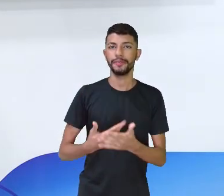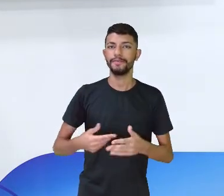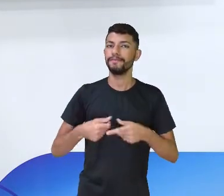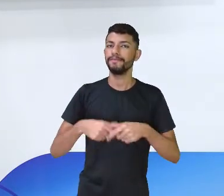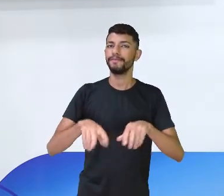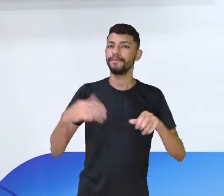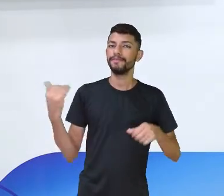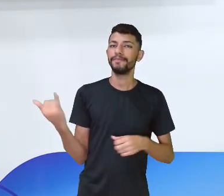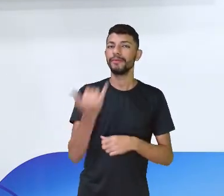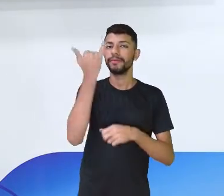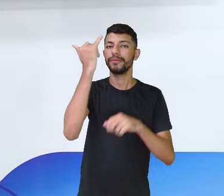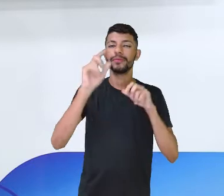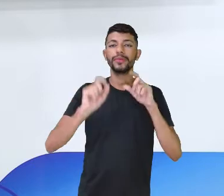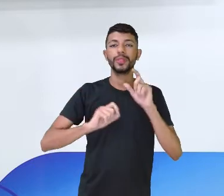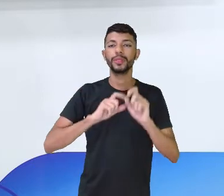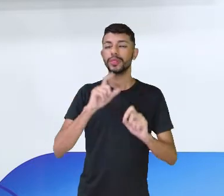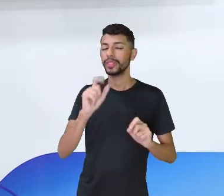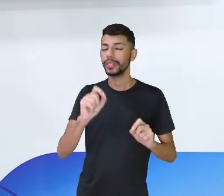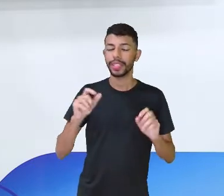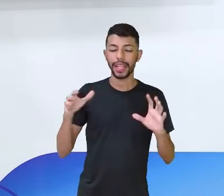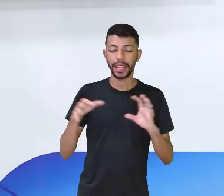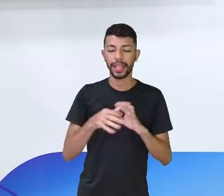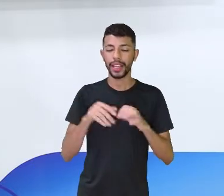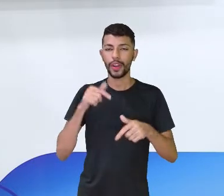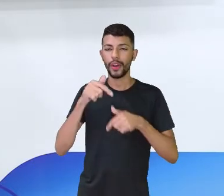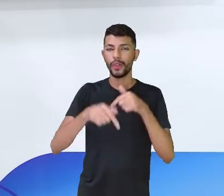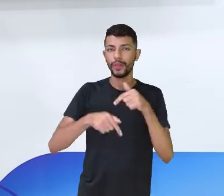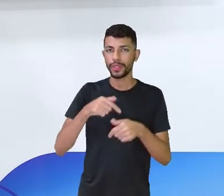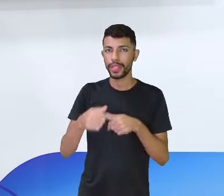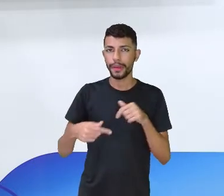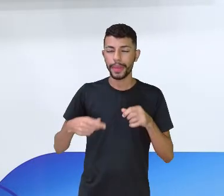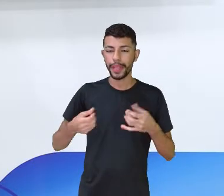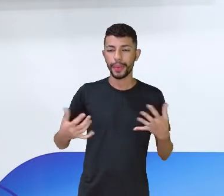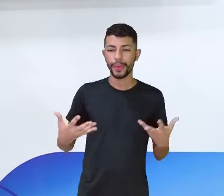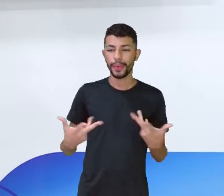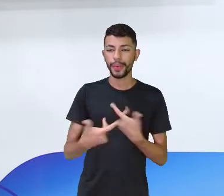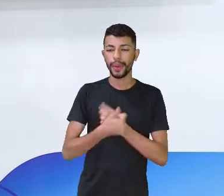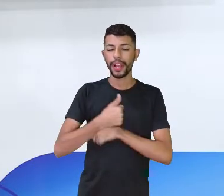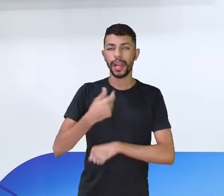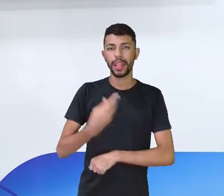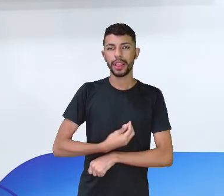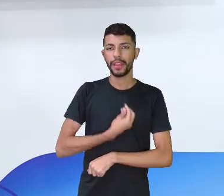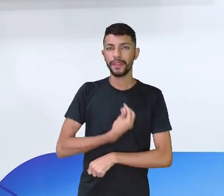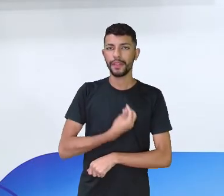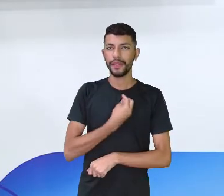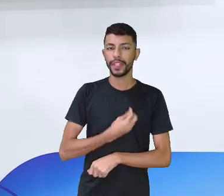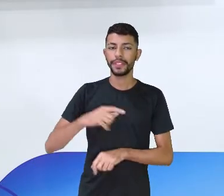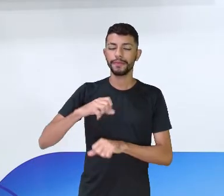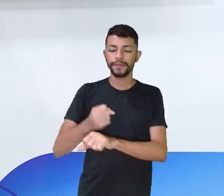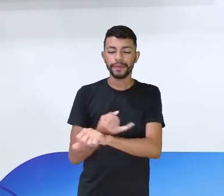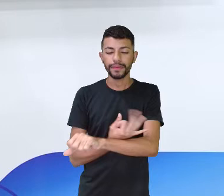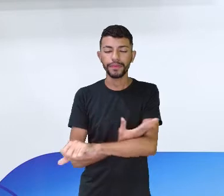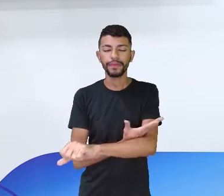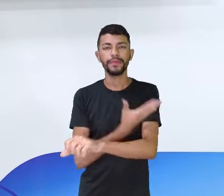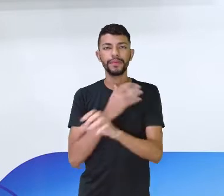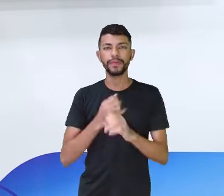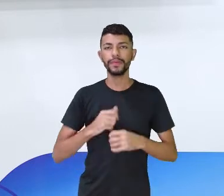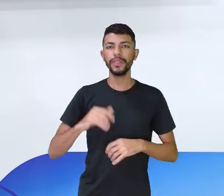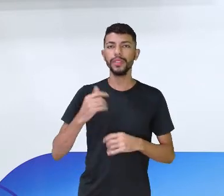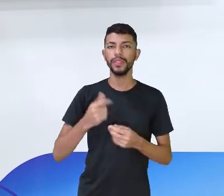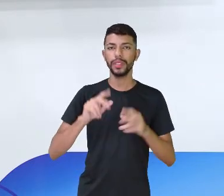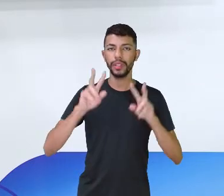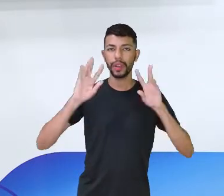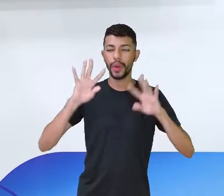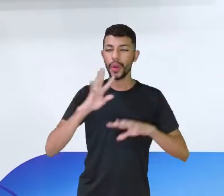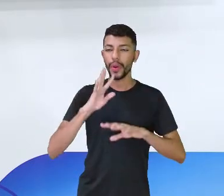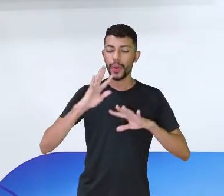que tem a ver com o nosso funcionamento, com a nossa qualidade de vida, tem a ver com os nossos afetos, com